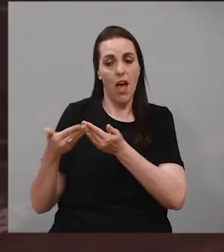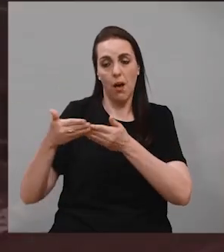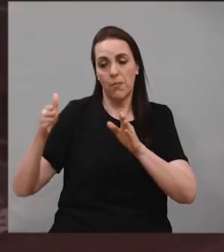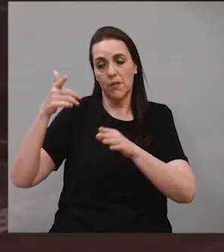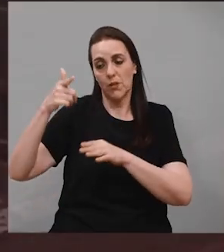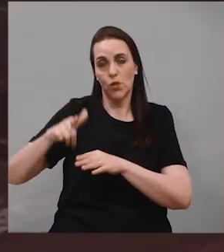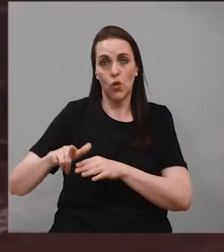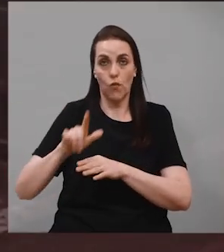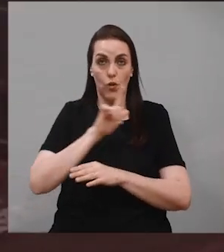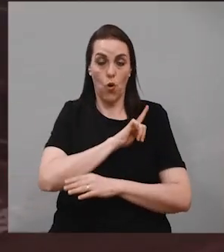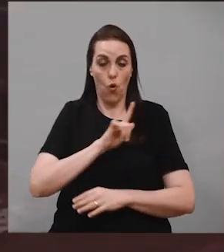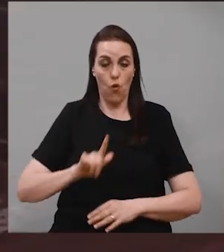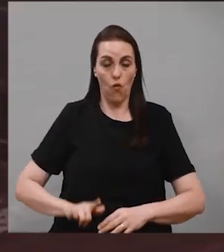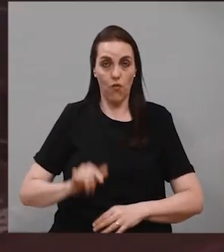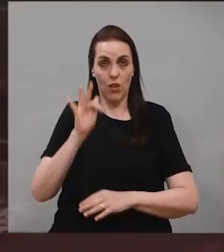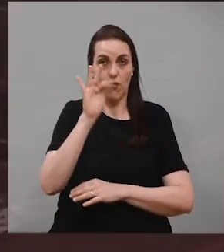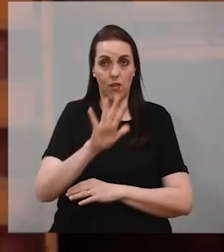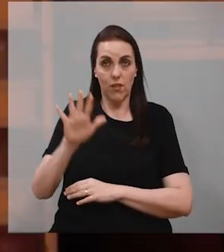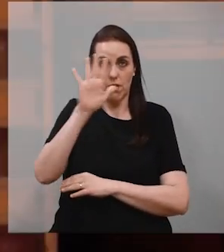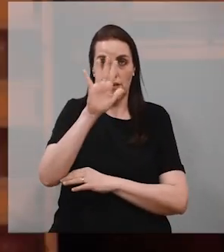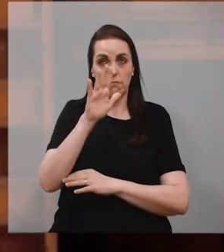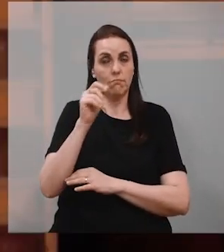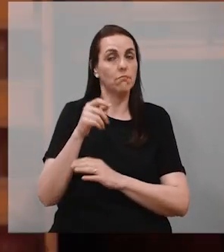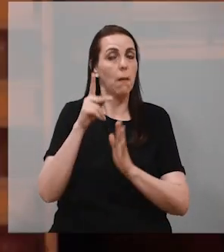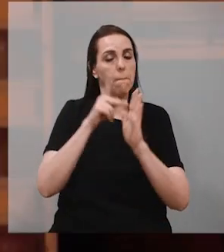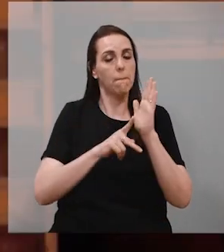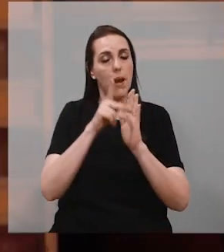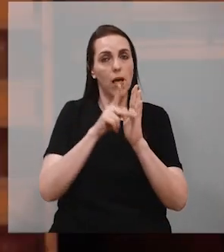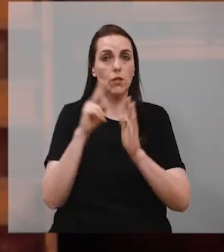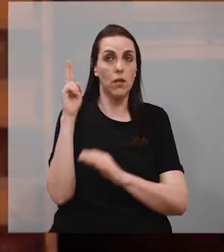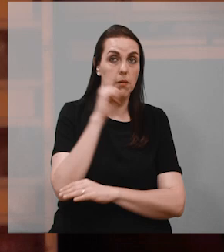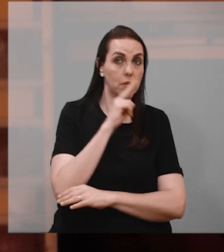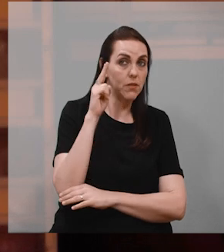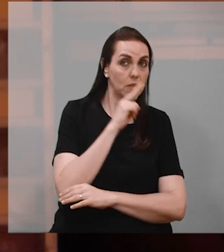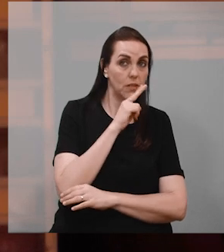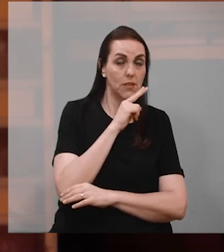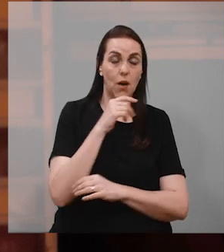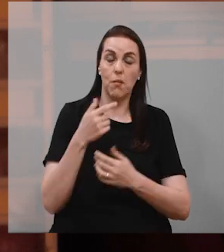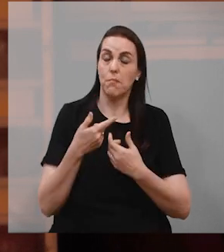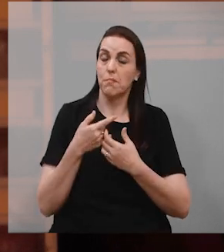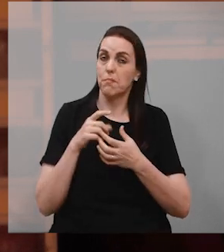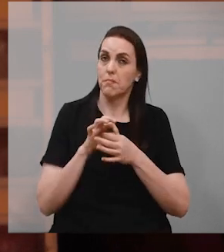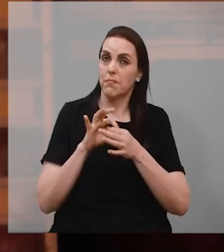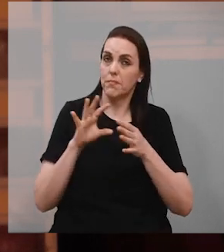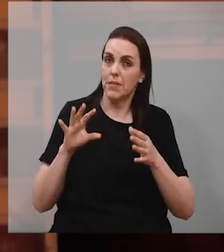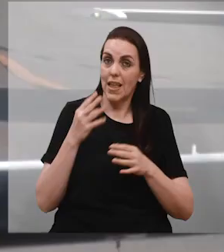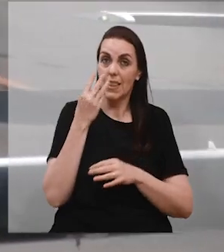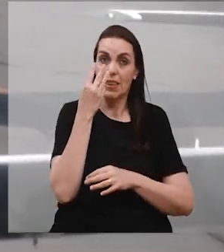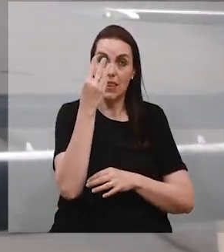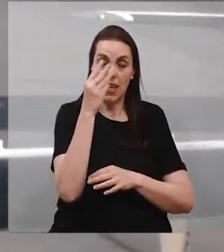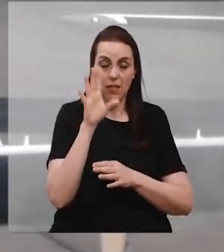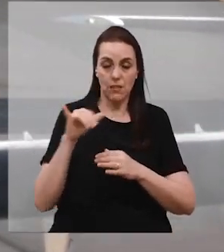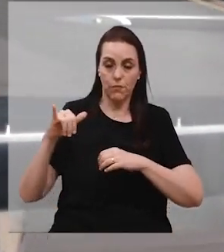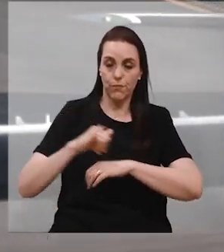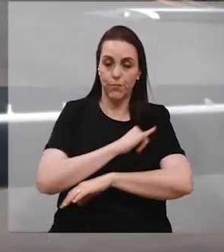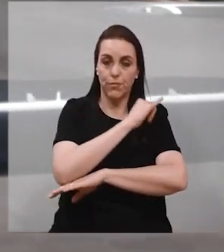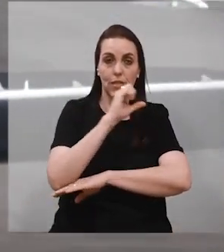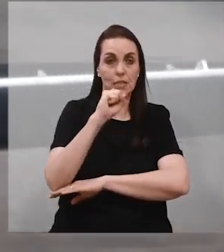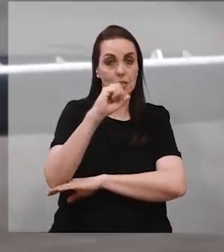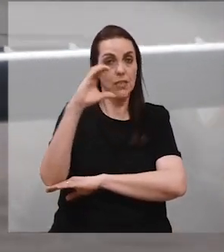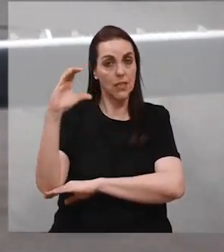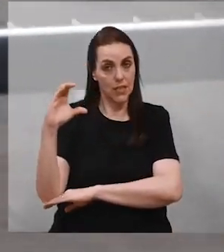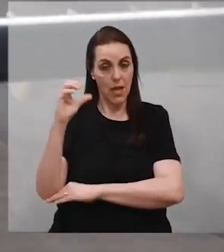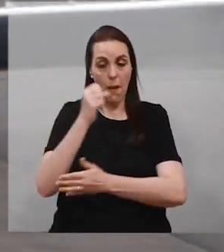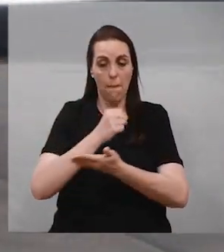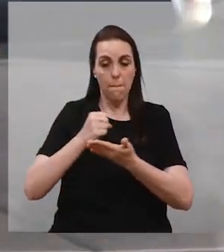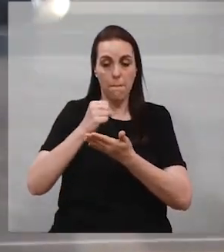isso, o governo federal criou um plano emergencial, colocando à disposição, no primeiro momento, 3 aeroportos de Santa Catarina,